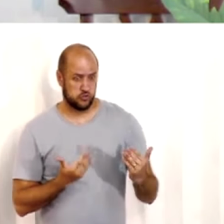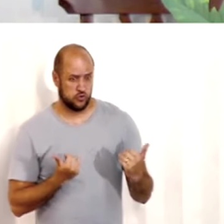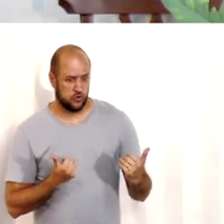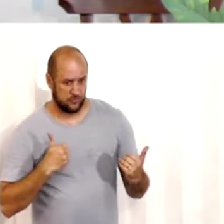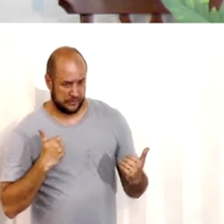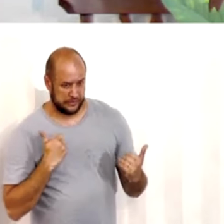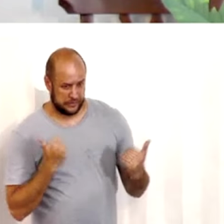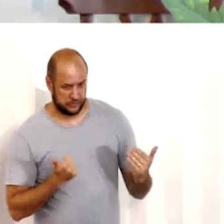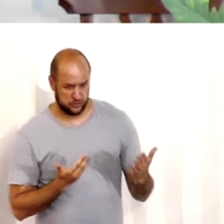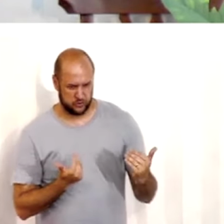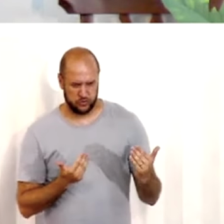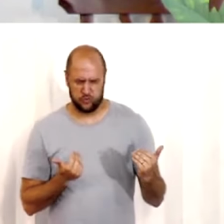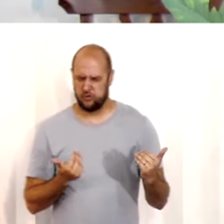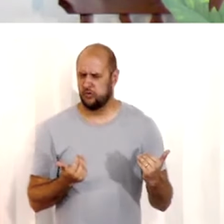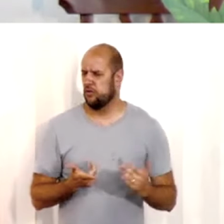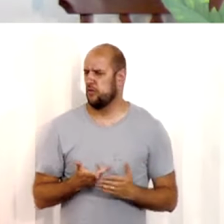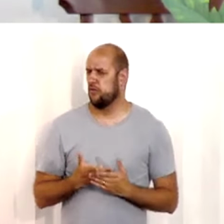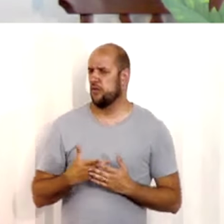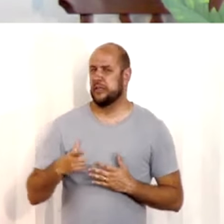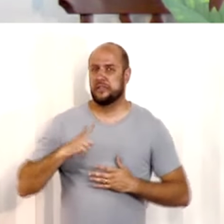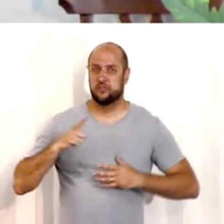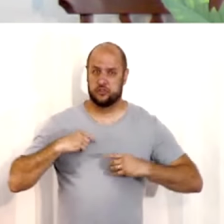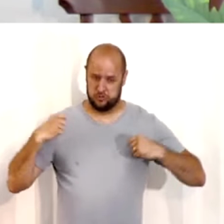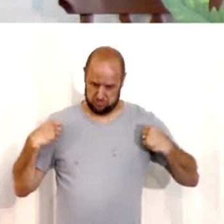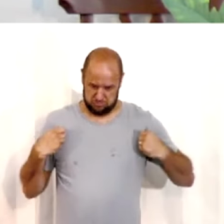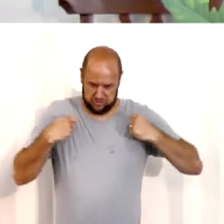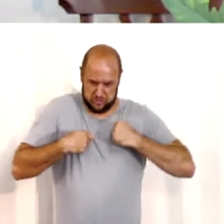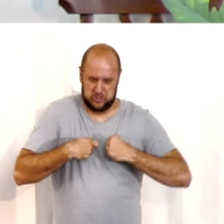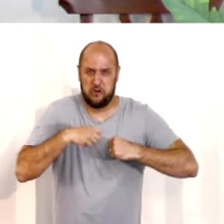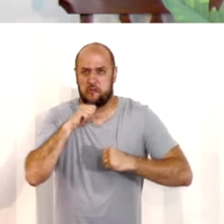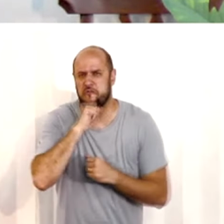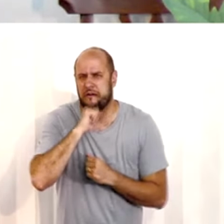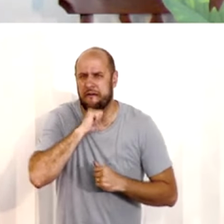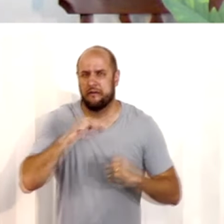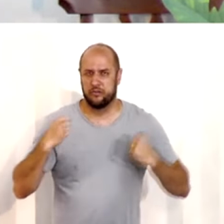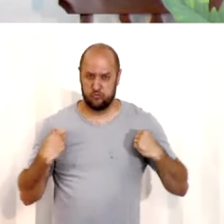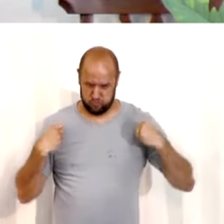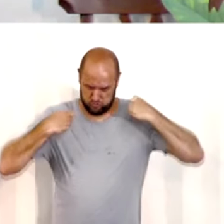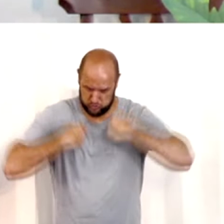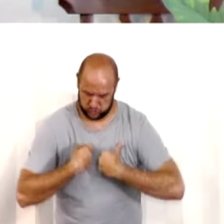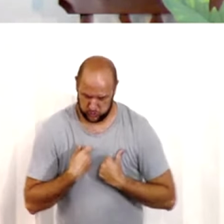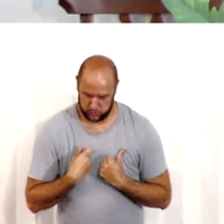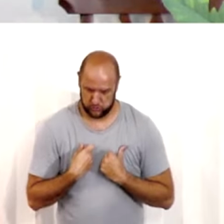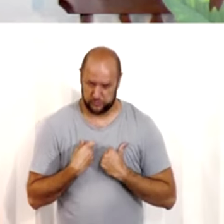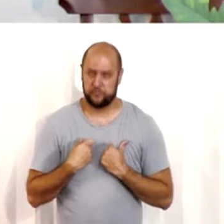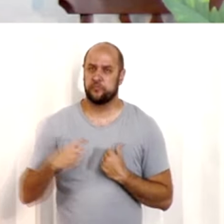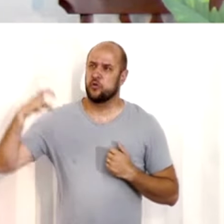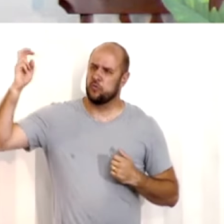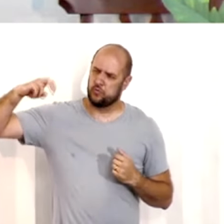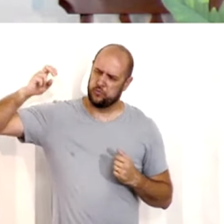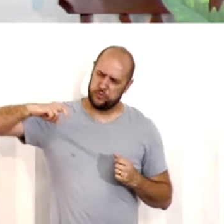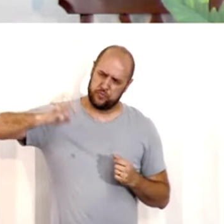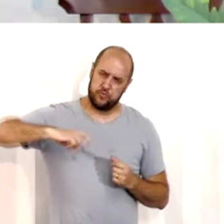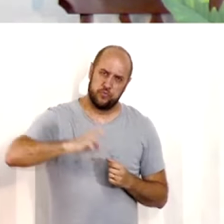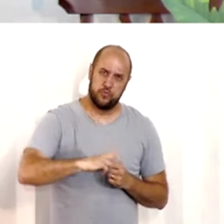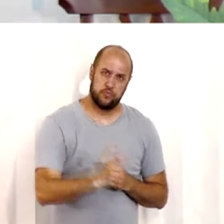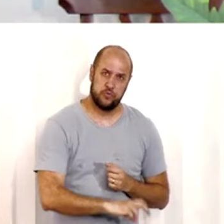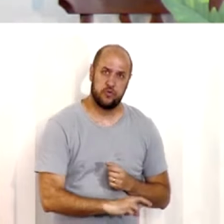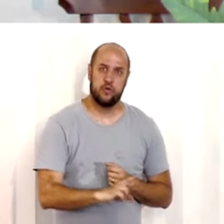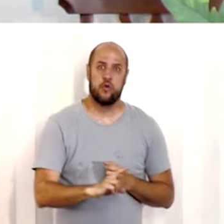daquelas antigas quadradas, como se fosse de madeira, alguma coisa assim, chega à Baía de Guanabara, no Rio de